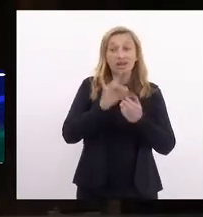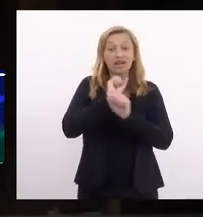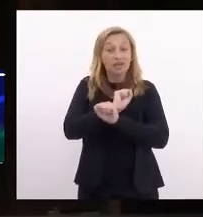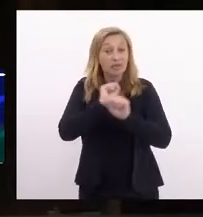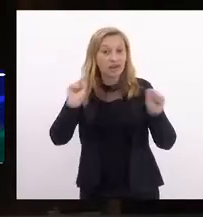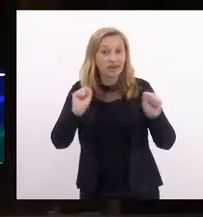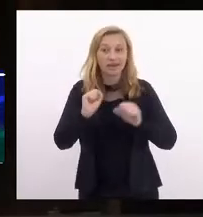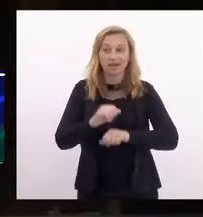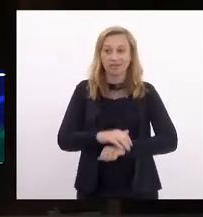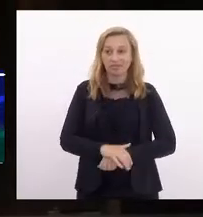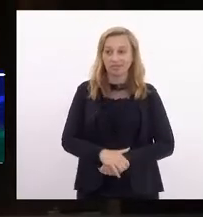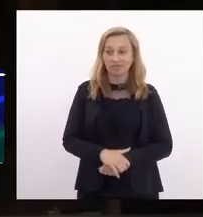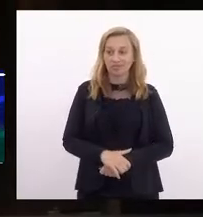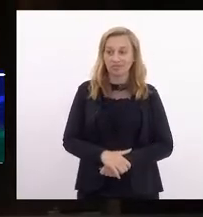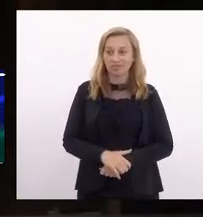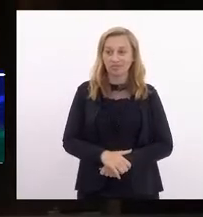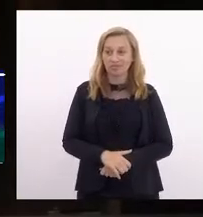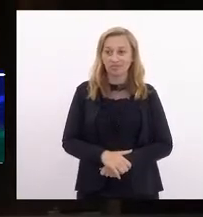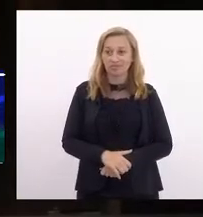libertará